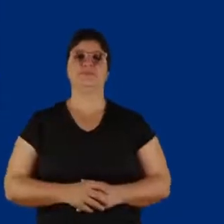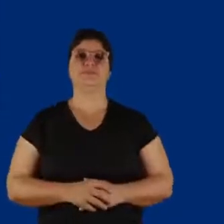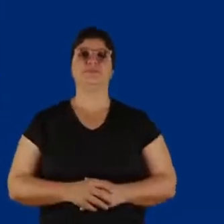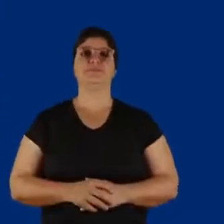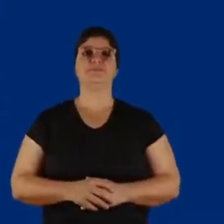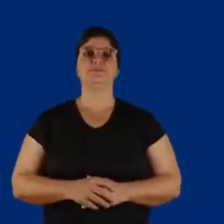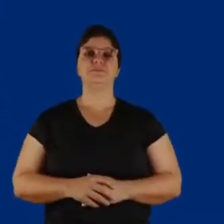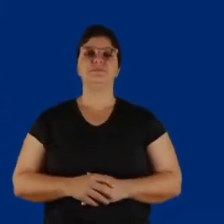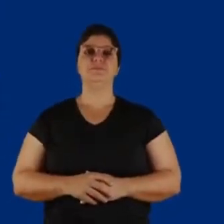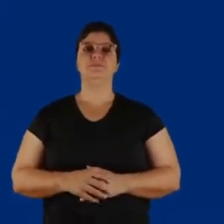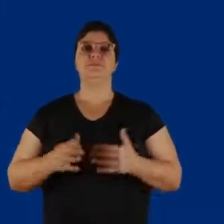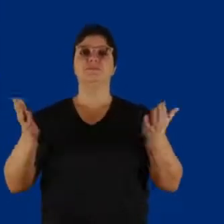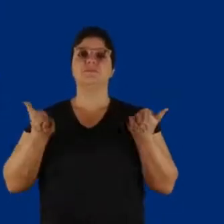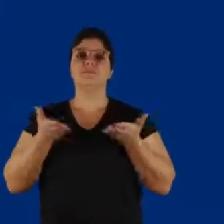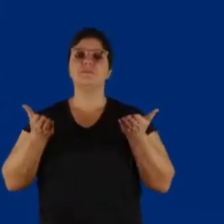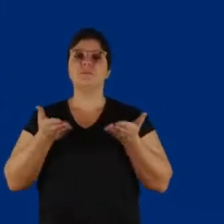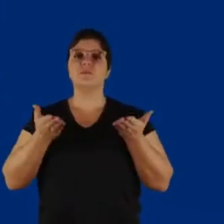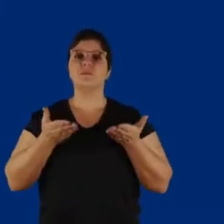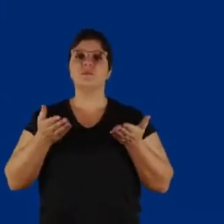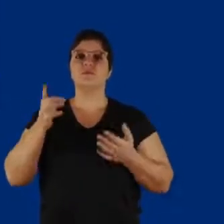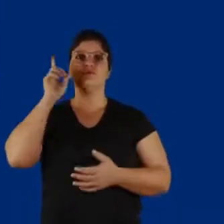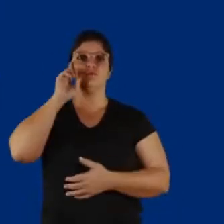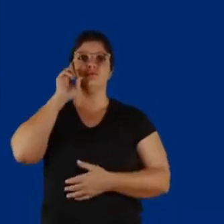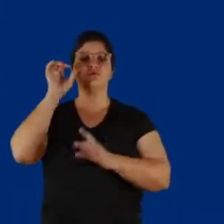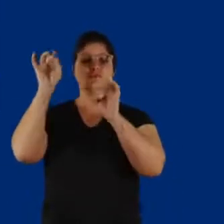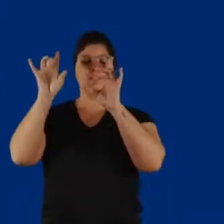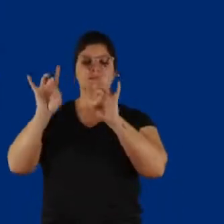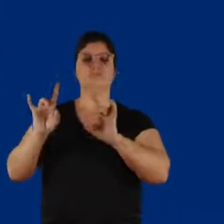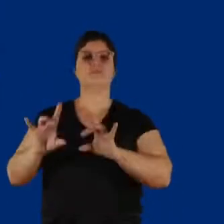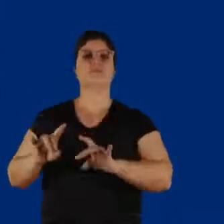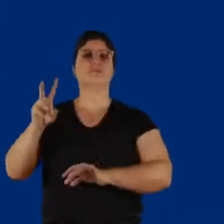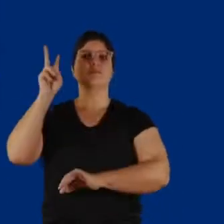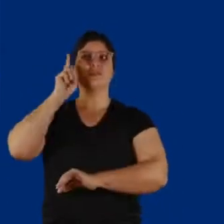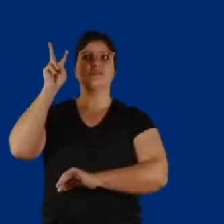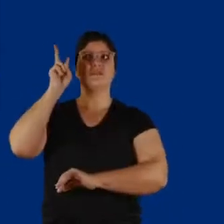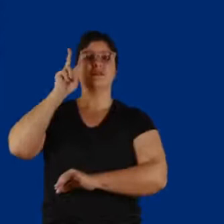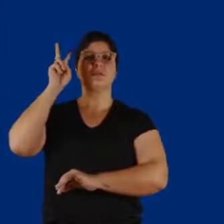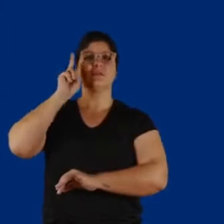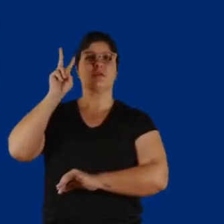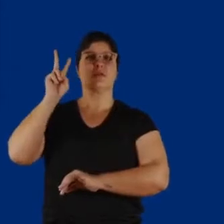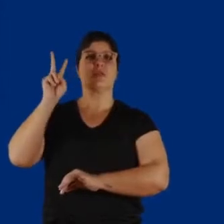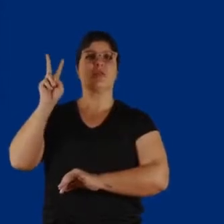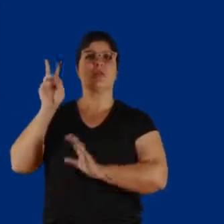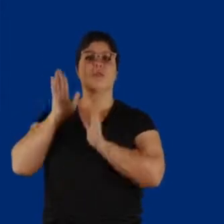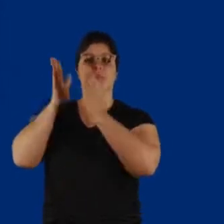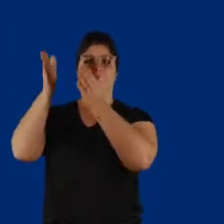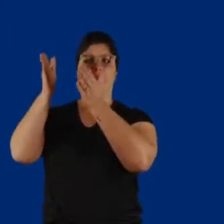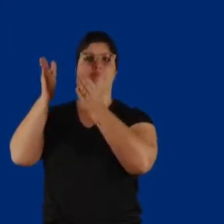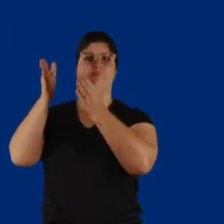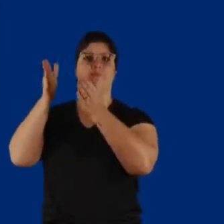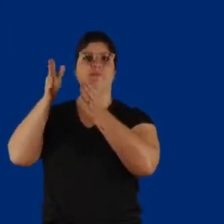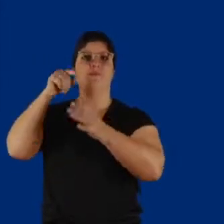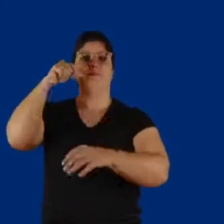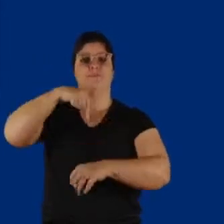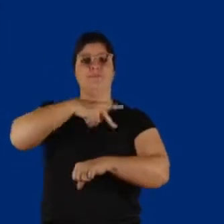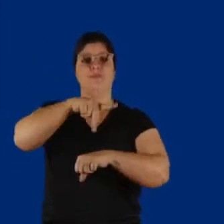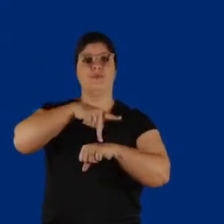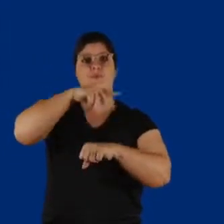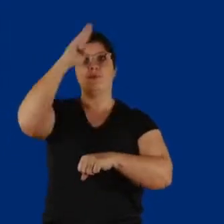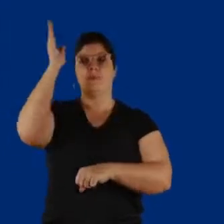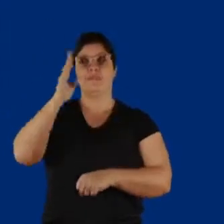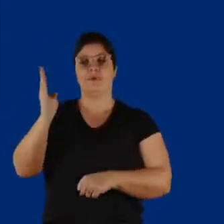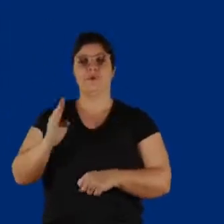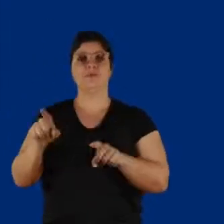Então, hoje eu acho que é um dia histórico. Eu acho que é um dia histórico para o Brasil, é um dia histórico para a